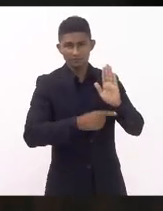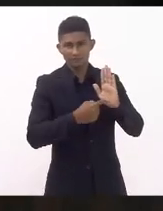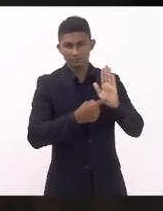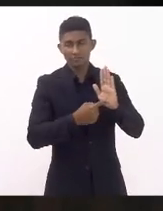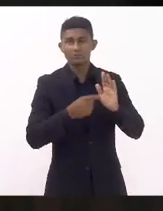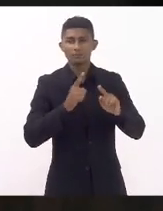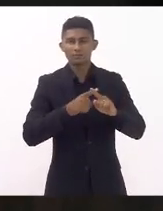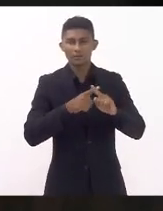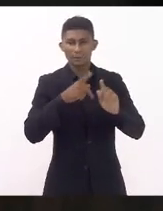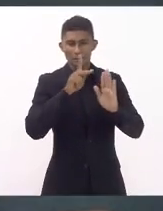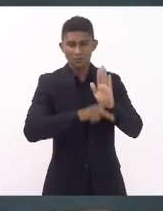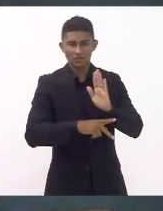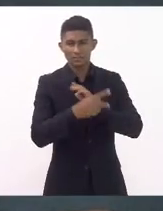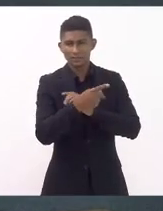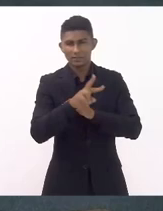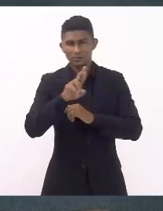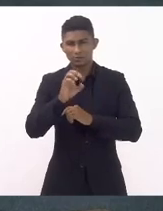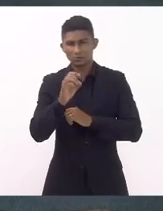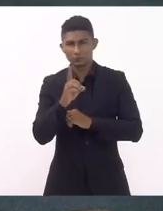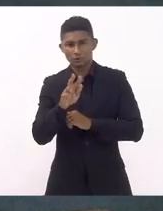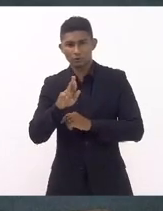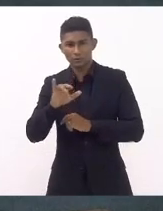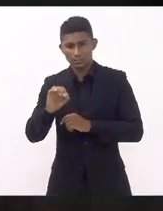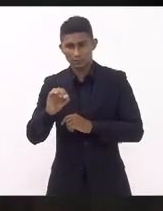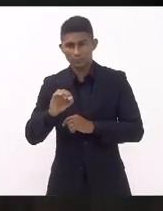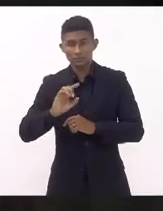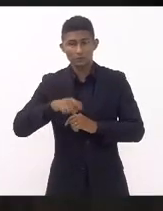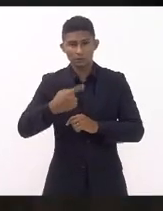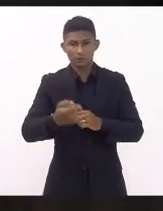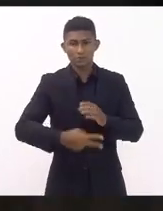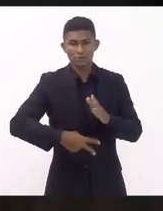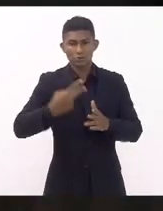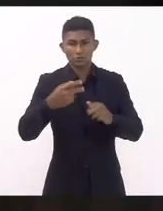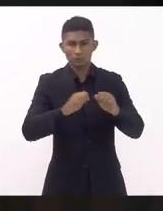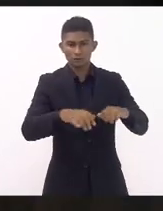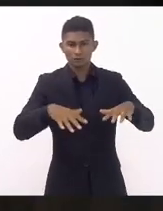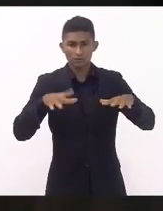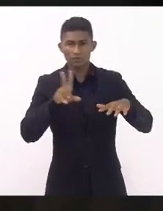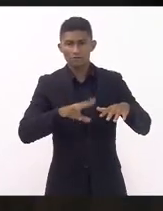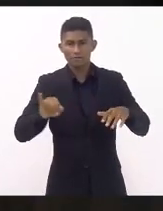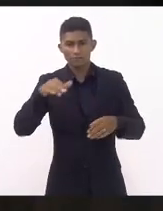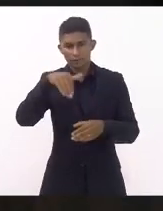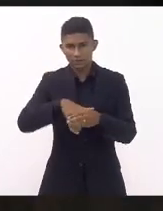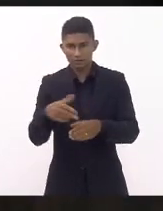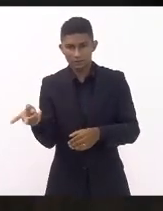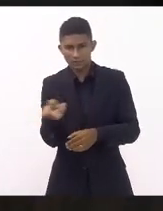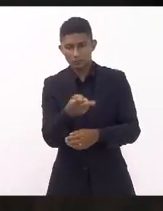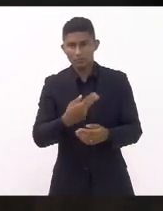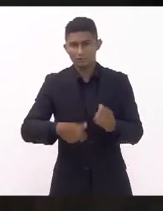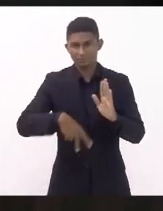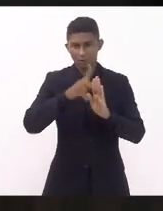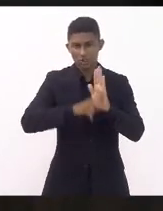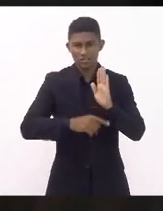Rodrigo. E na segunda sessão, extraordinária, sim, vamos votar o projeto de coautoria de vocês. Ok?